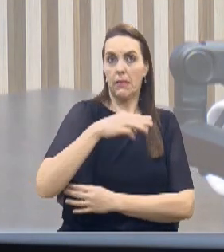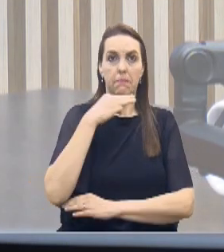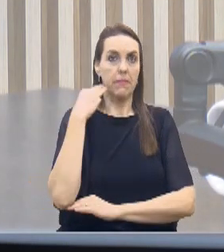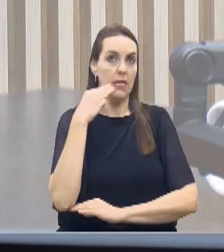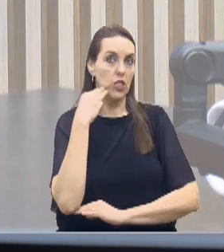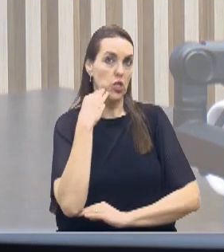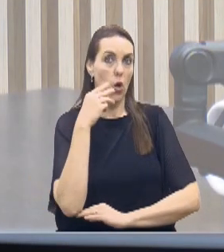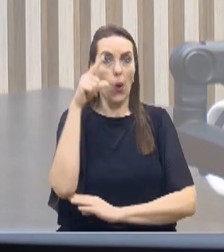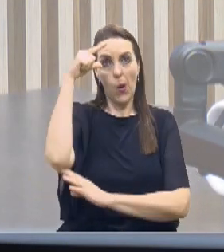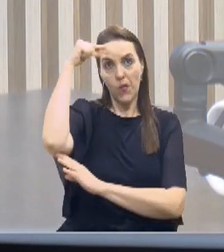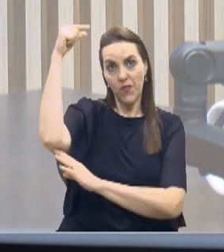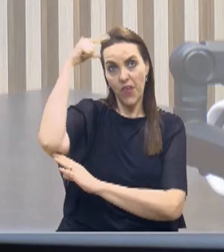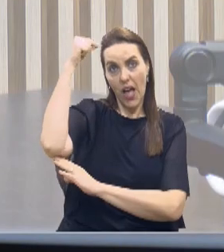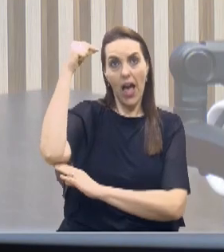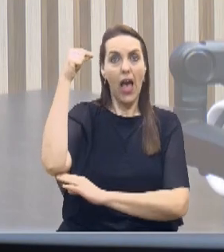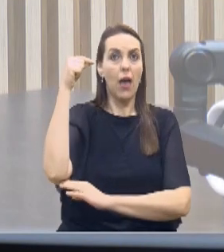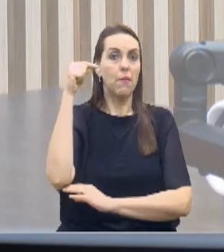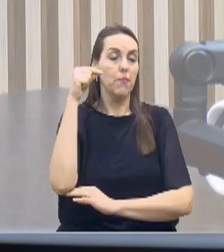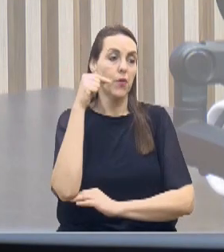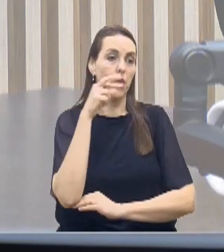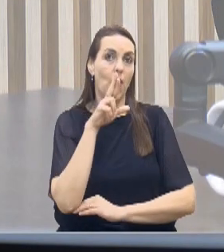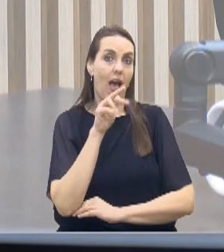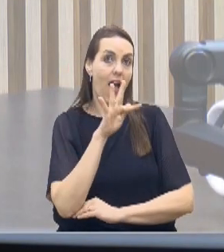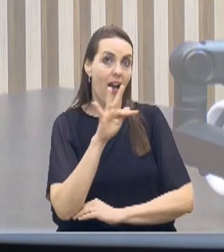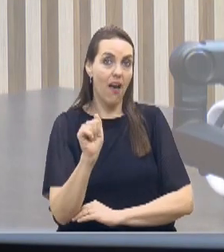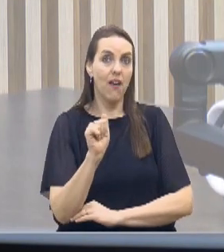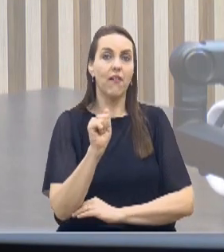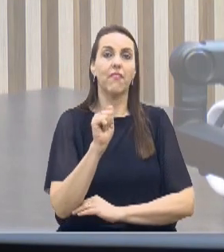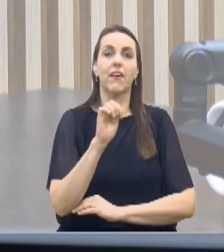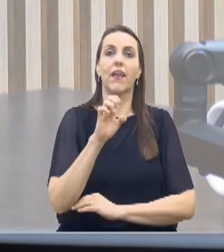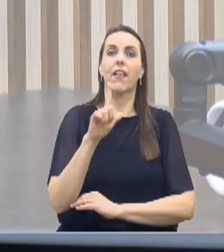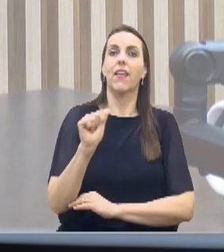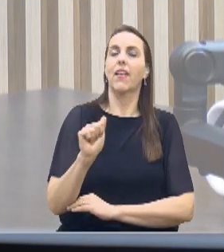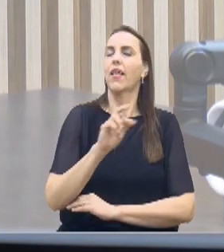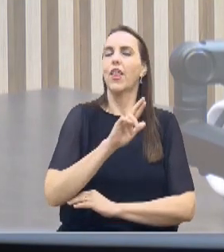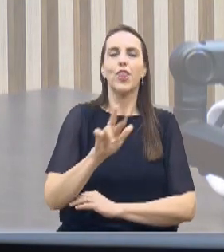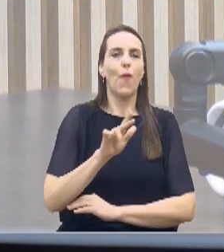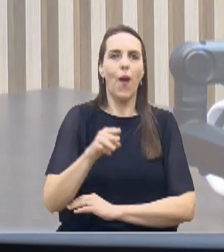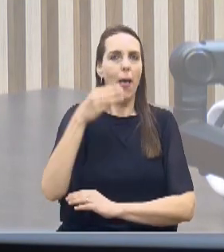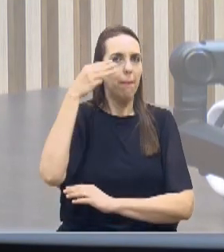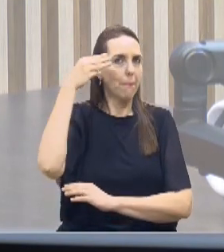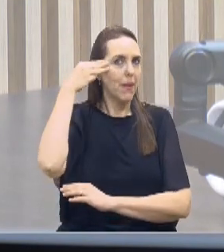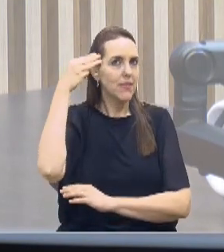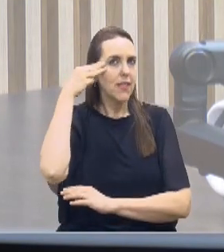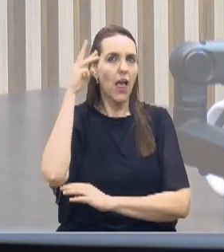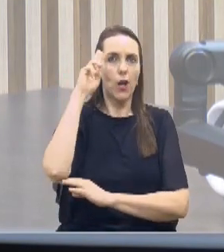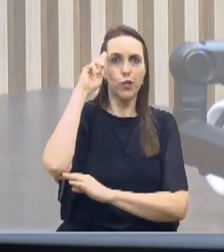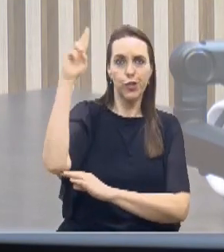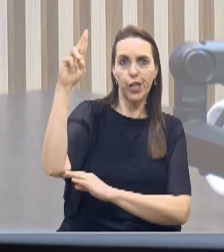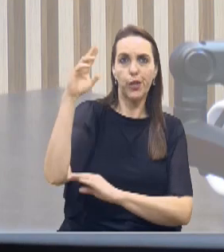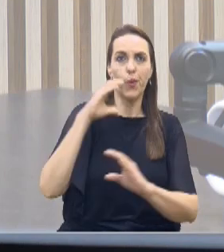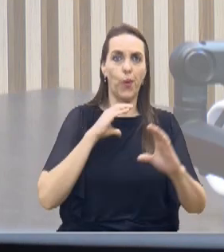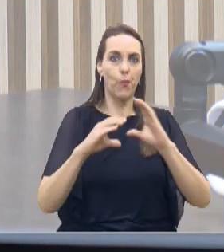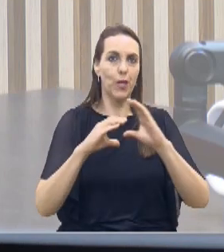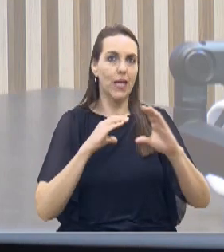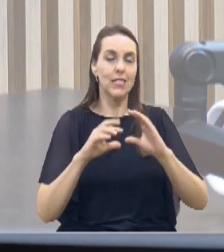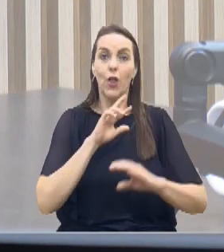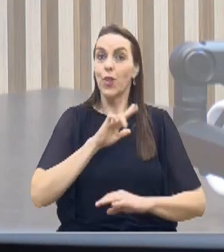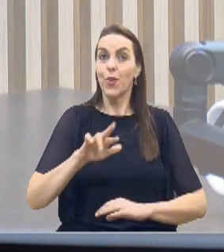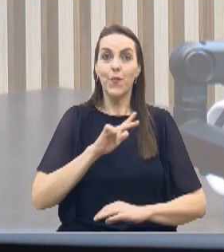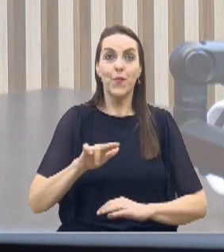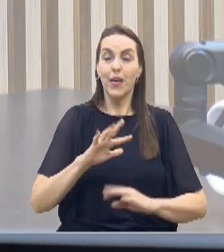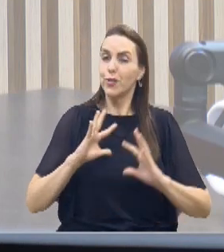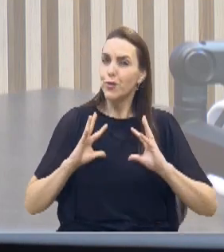do Fábio, da Rafaela, que comanda a programação e a TV Câmara, não é do Marcelo, que é o diretor de comunicação, é de